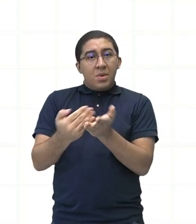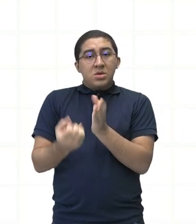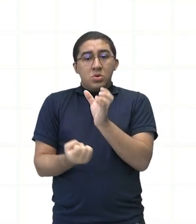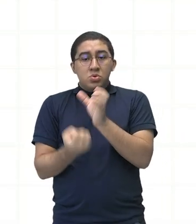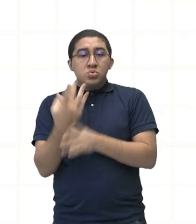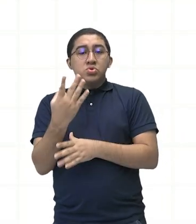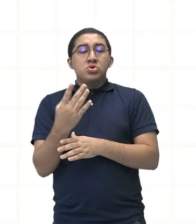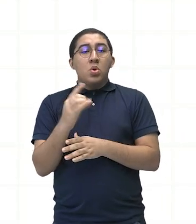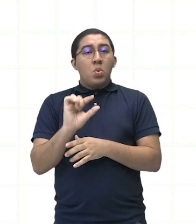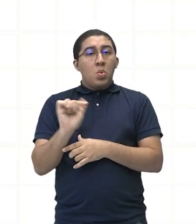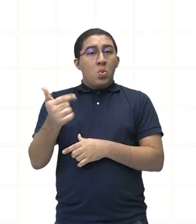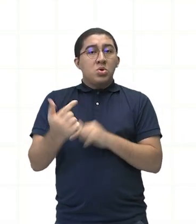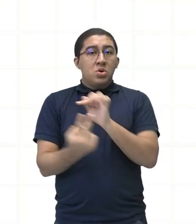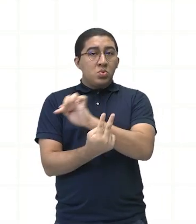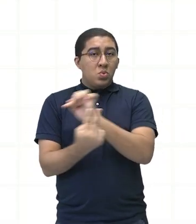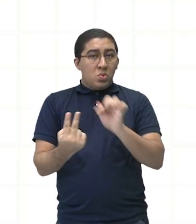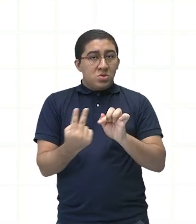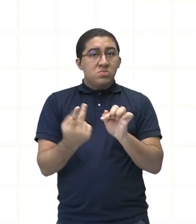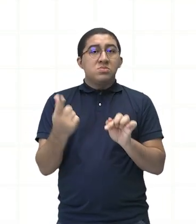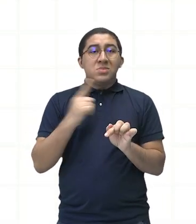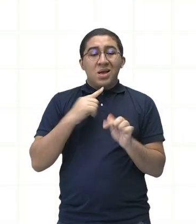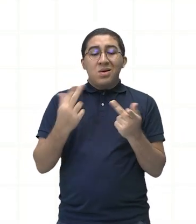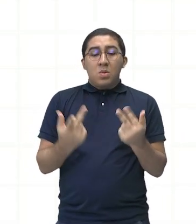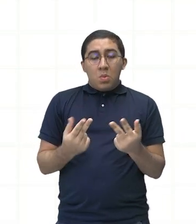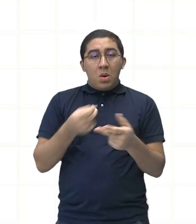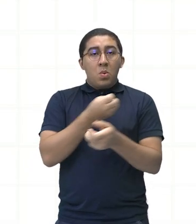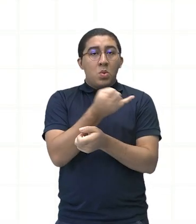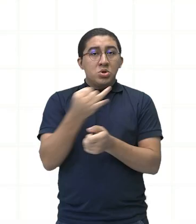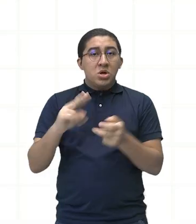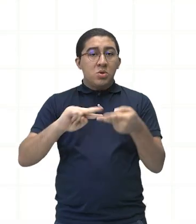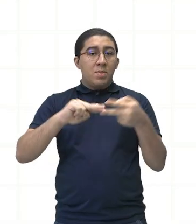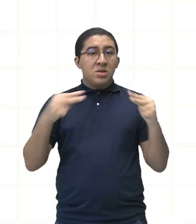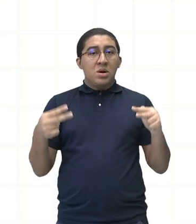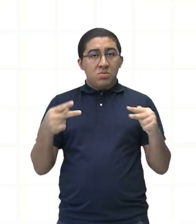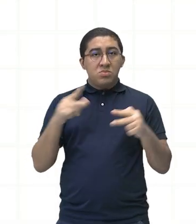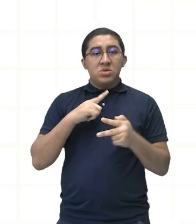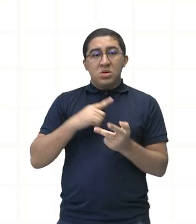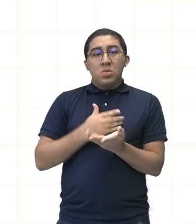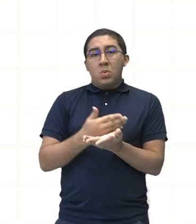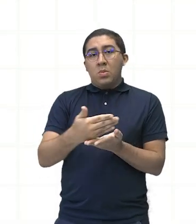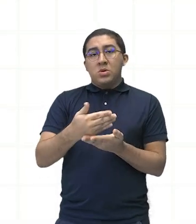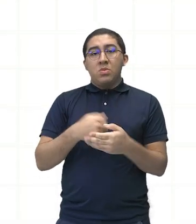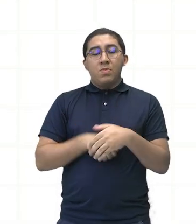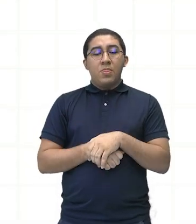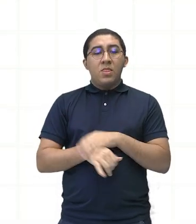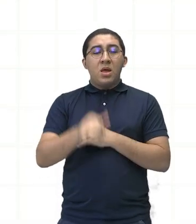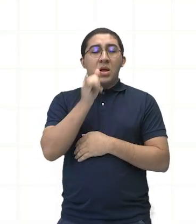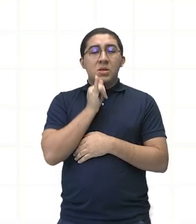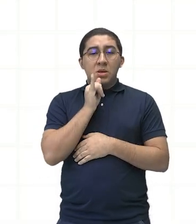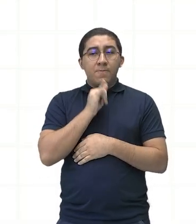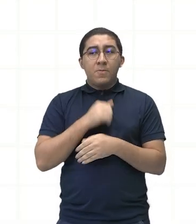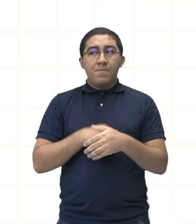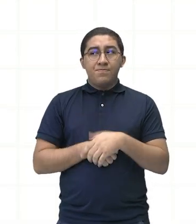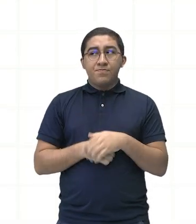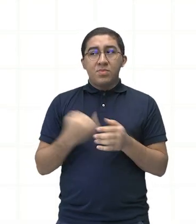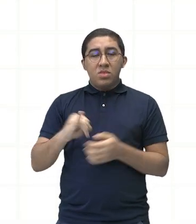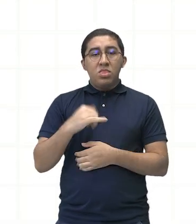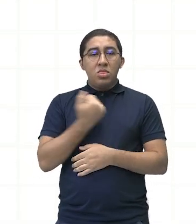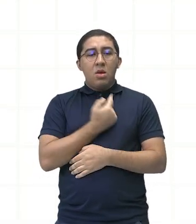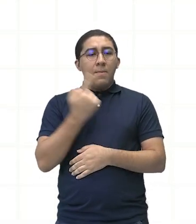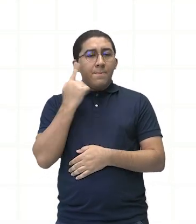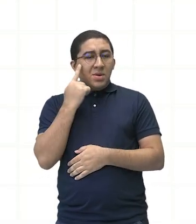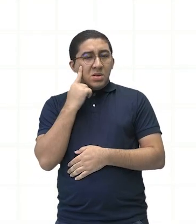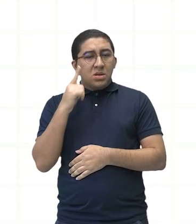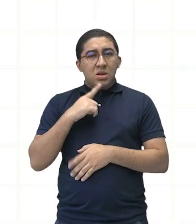duas novas células com a mesma quantidade de material genético inicial. Por exemplo, se nós considerarmos uma